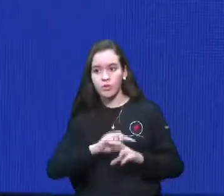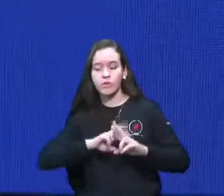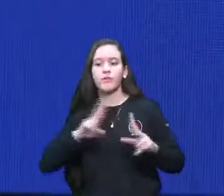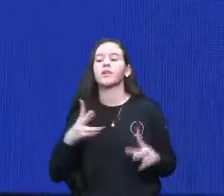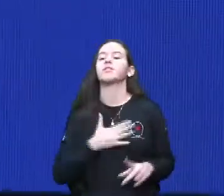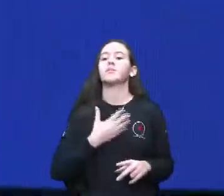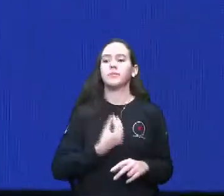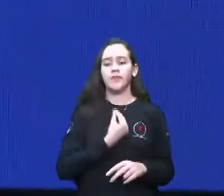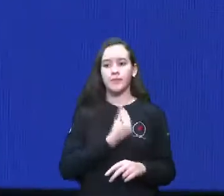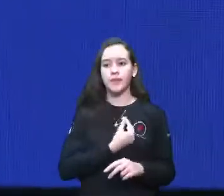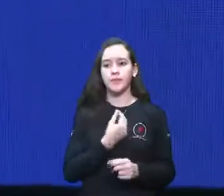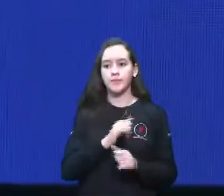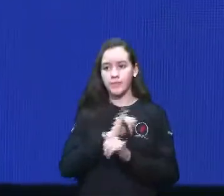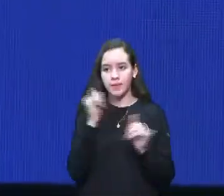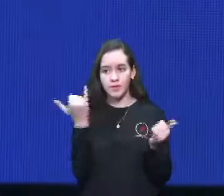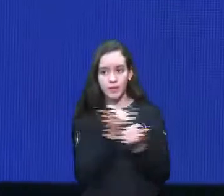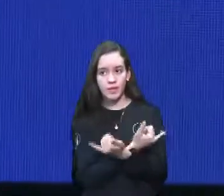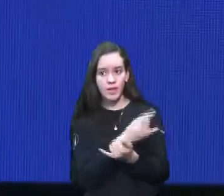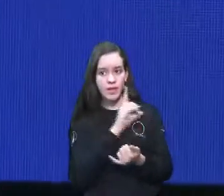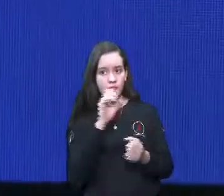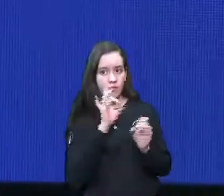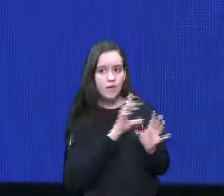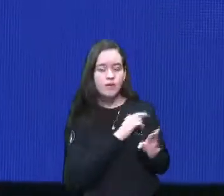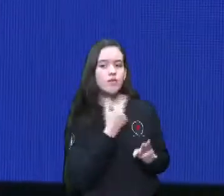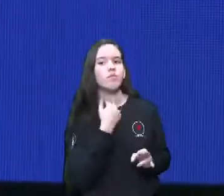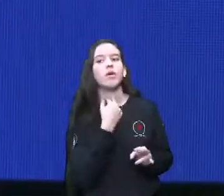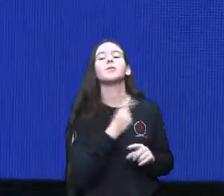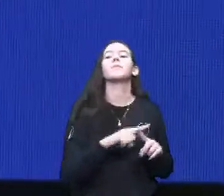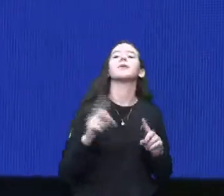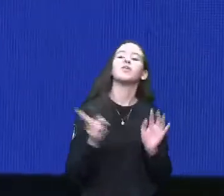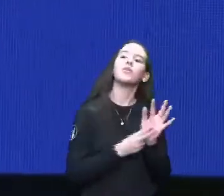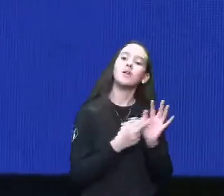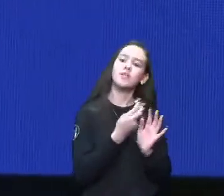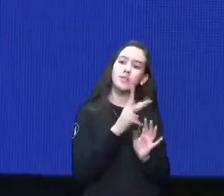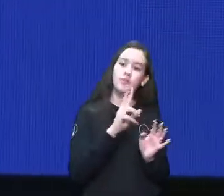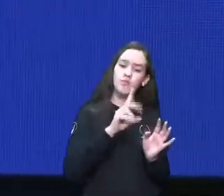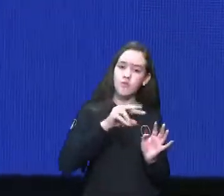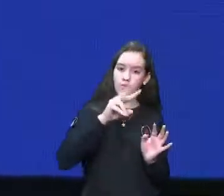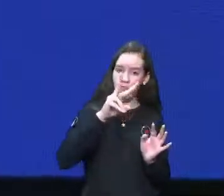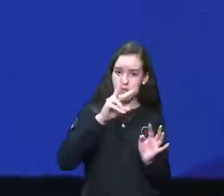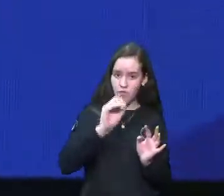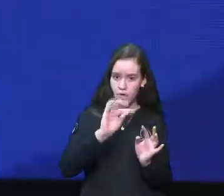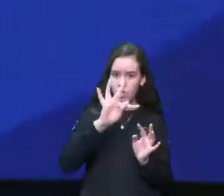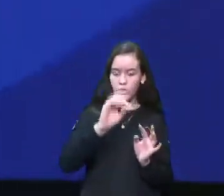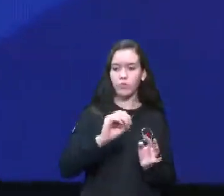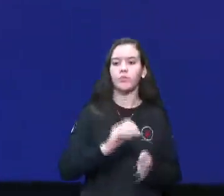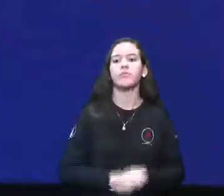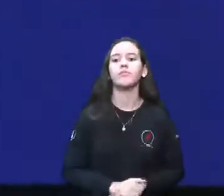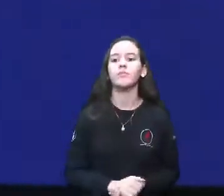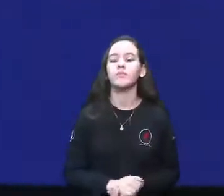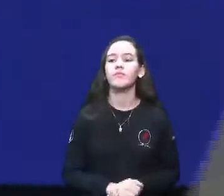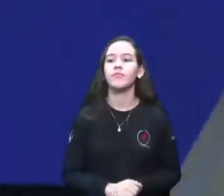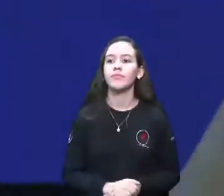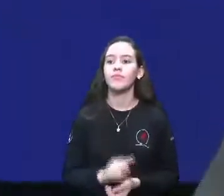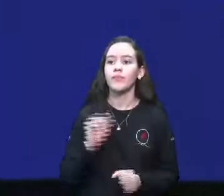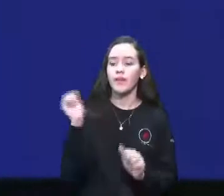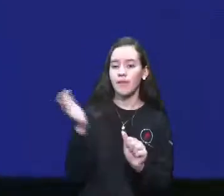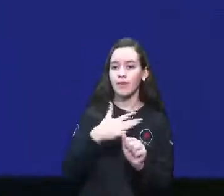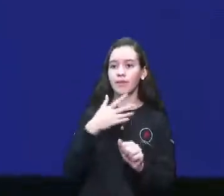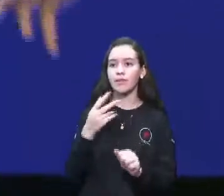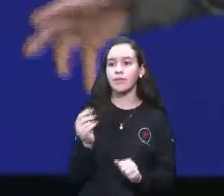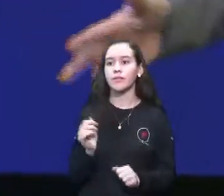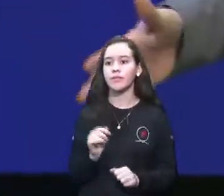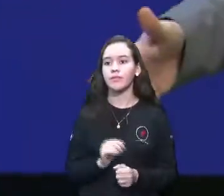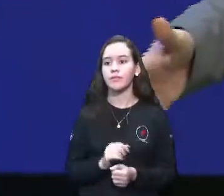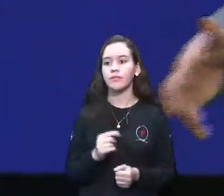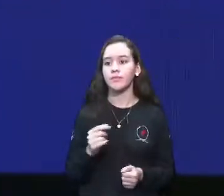irmão. Deus não está à venda, mas ele reconhece o seu voto. Olha só, Ana dizendo, e votou